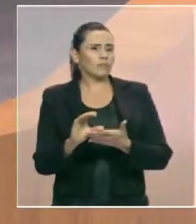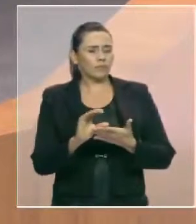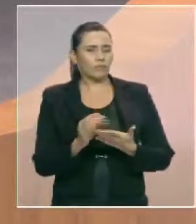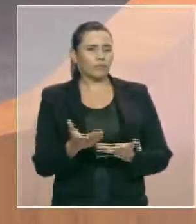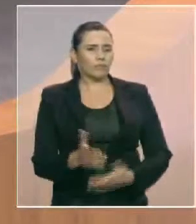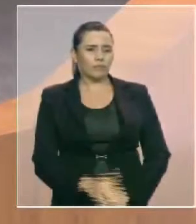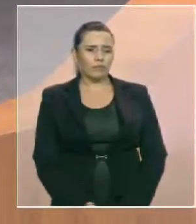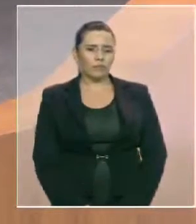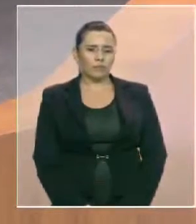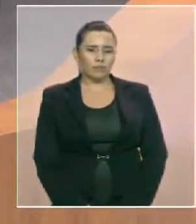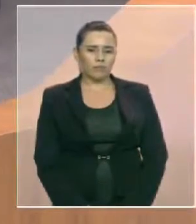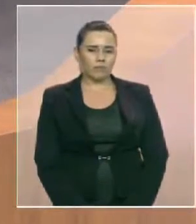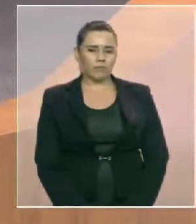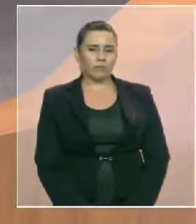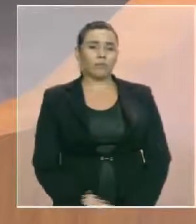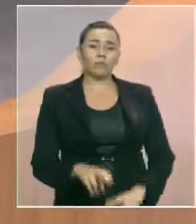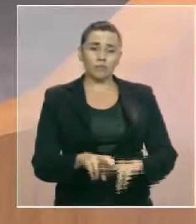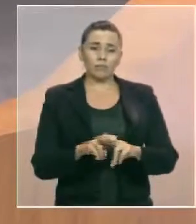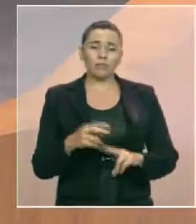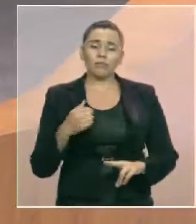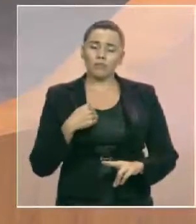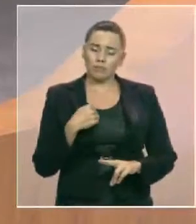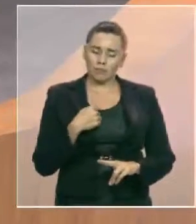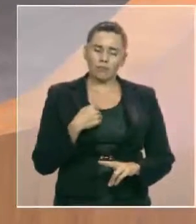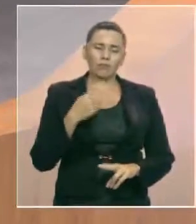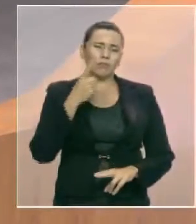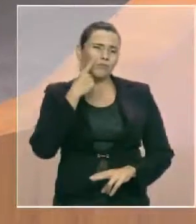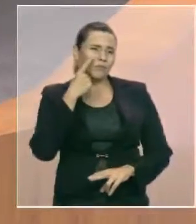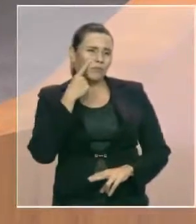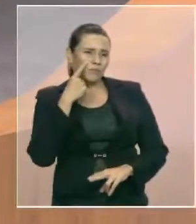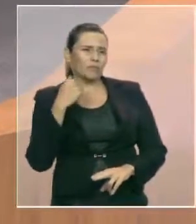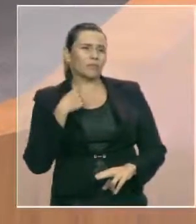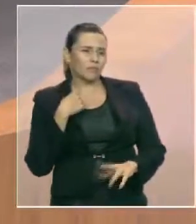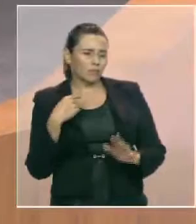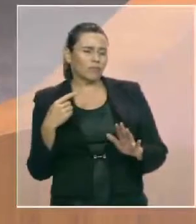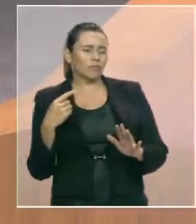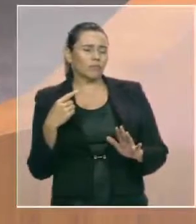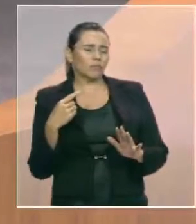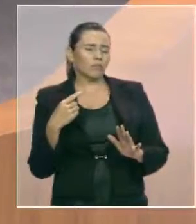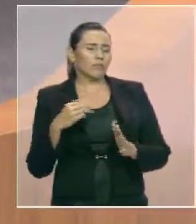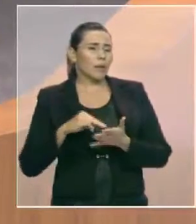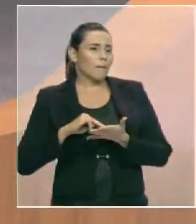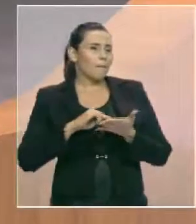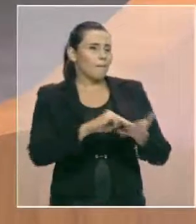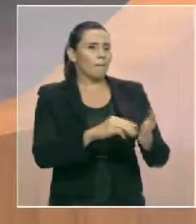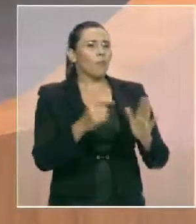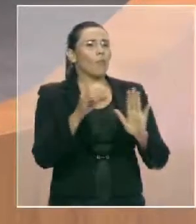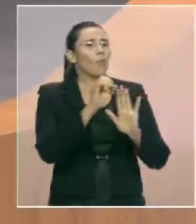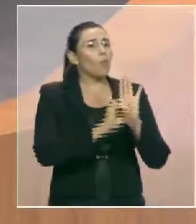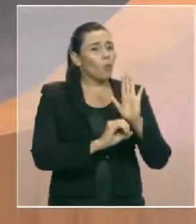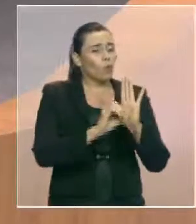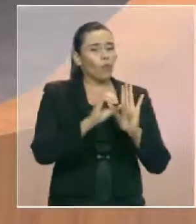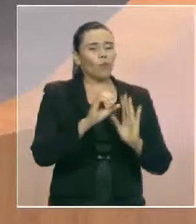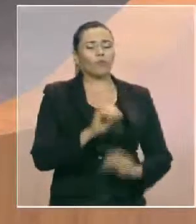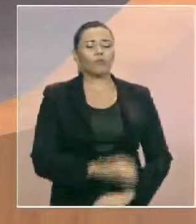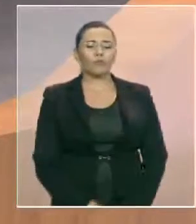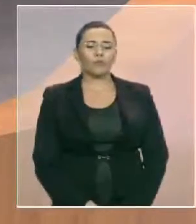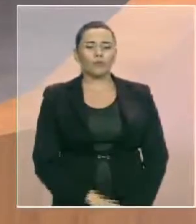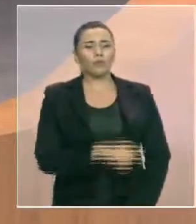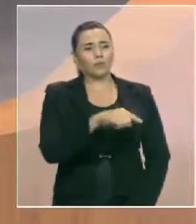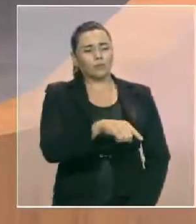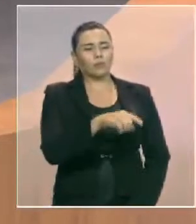Por isso, questionei, enviei um ofício para a CEPLAN questionando isso. E a CEPLAN até hoje não